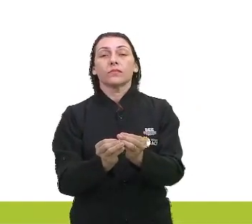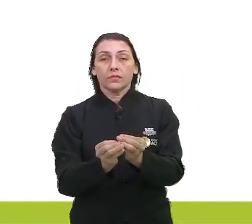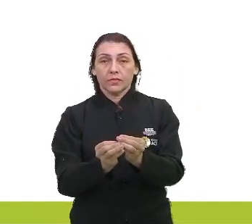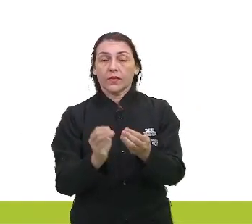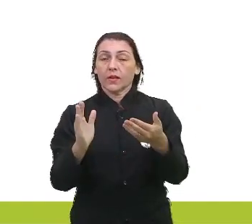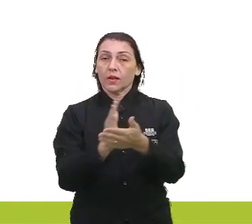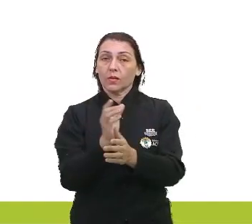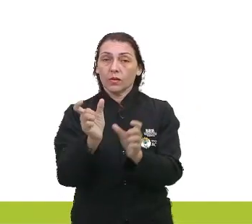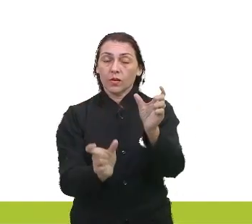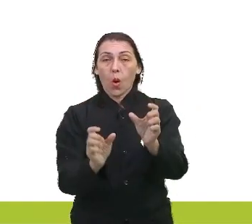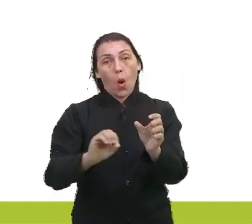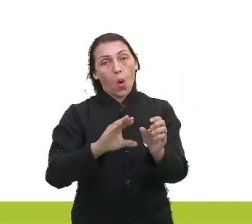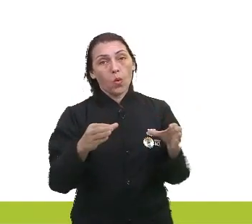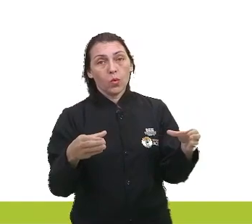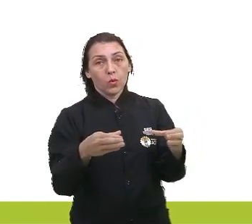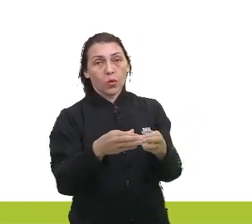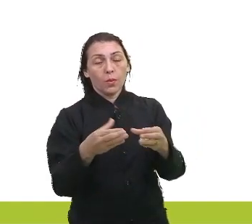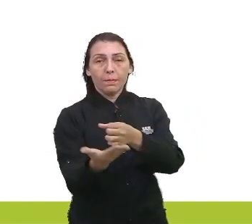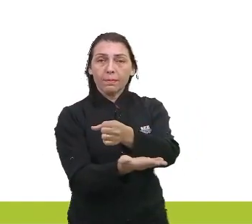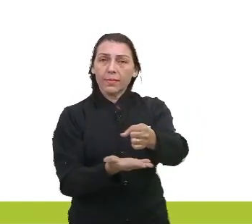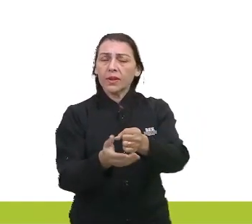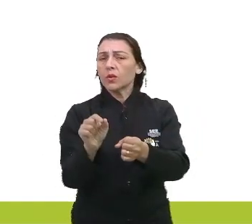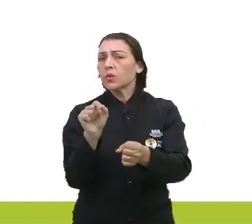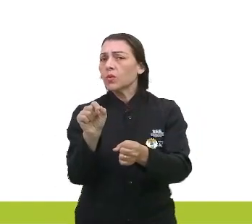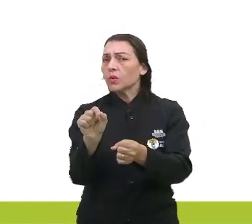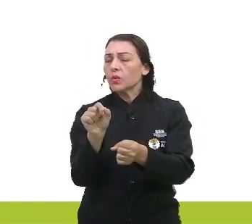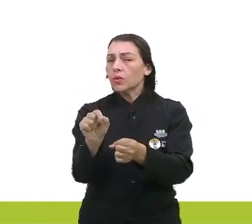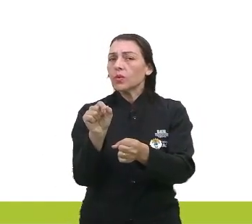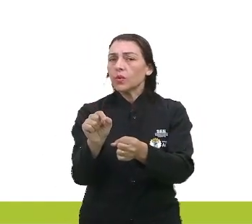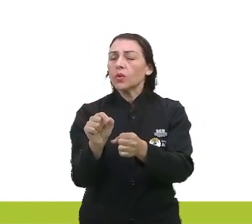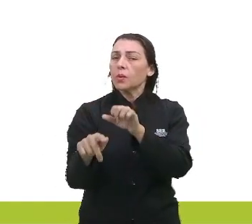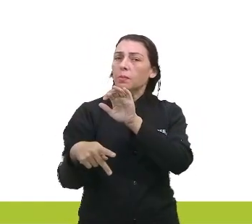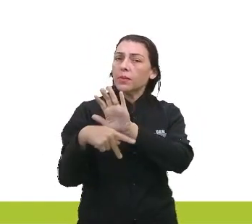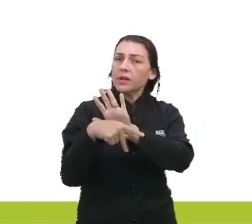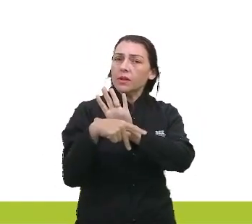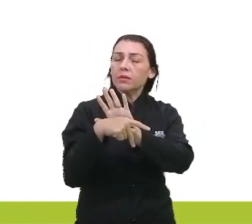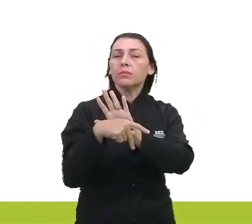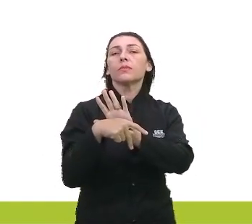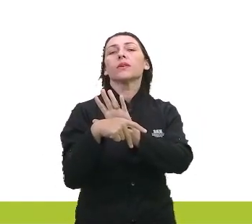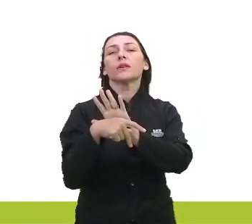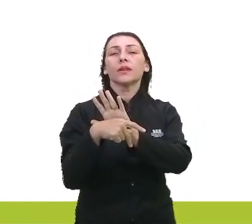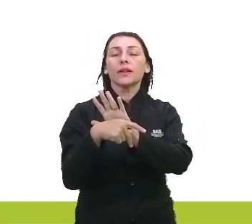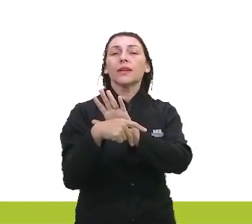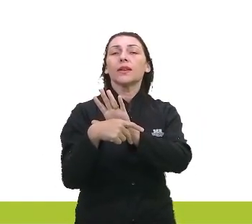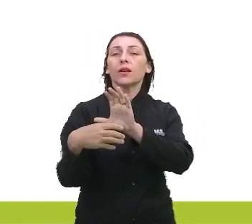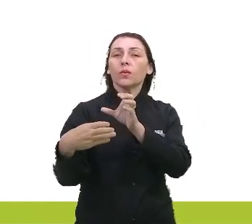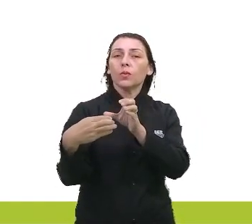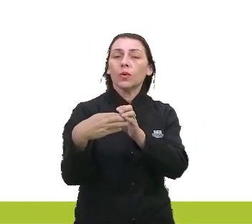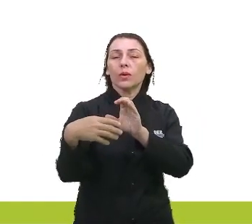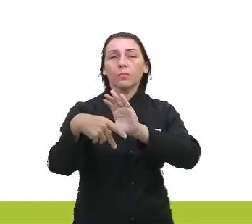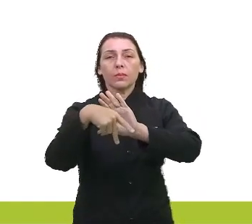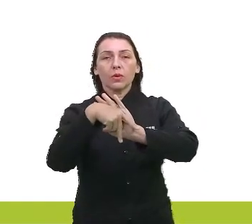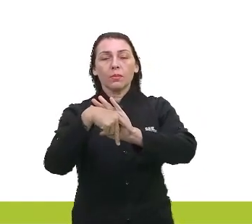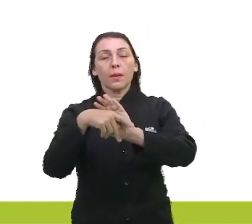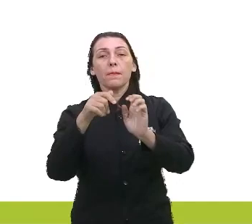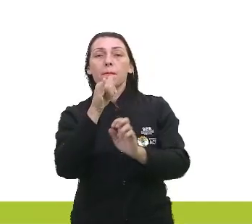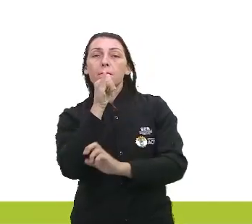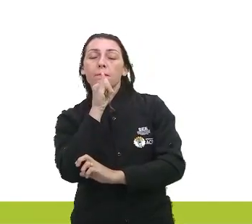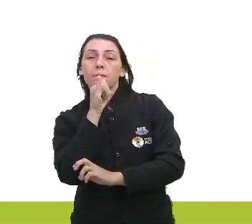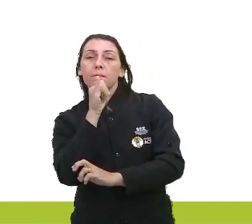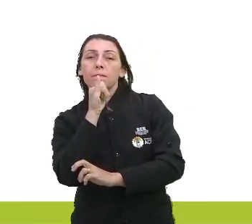sobre indivíduos ou grupos, baseadas em seu pertencimento, né, e a uma categoria específica. Por